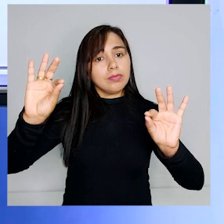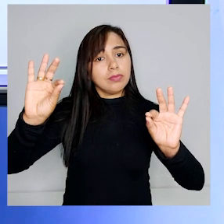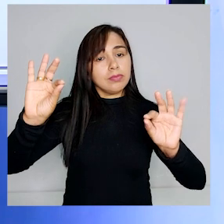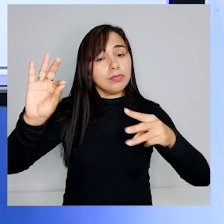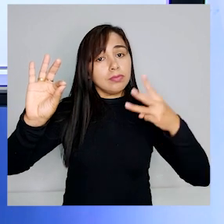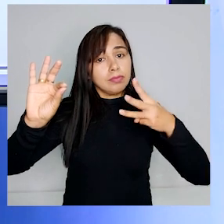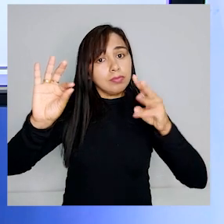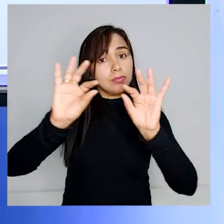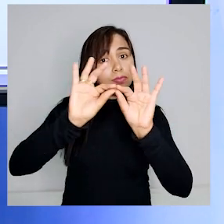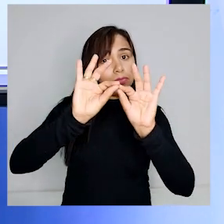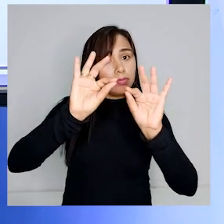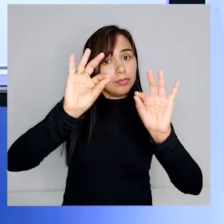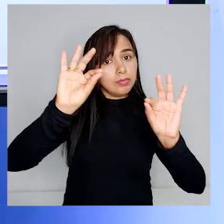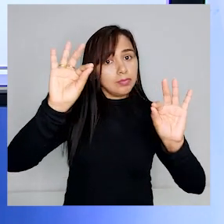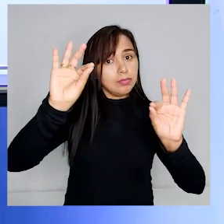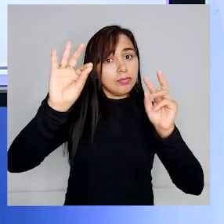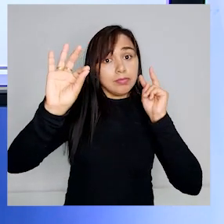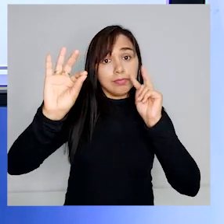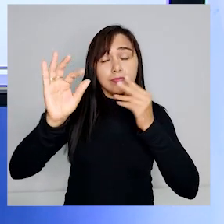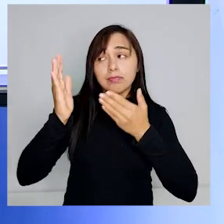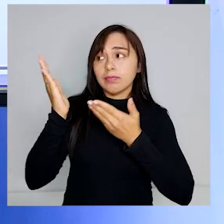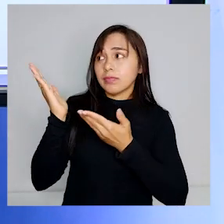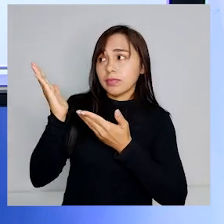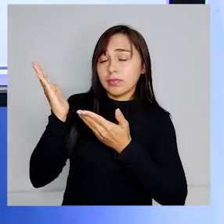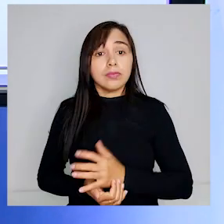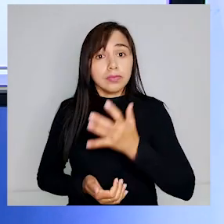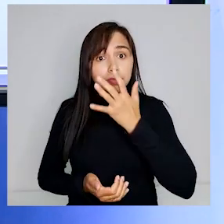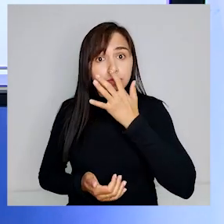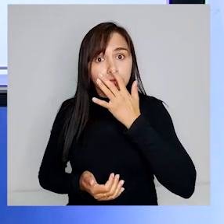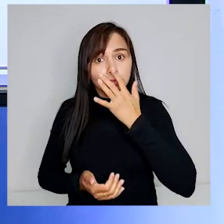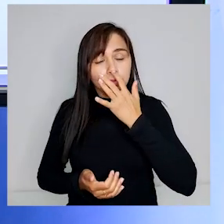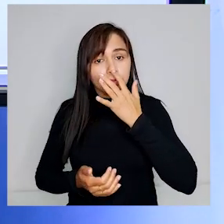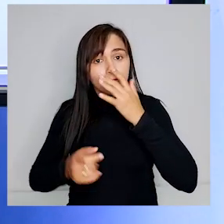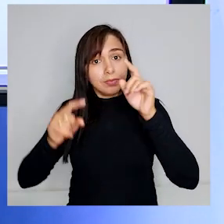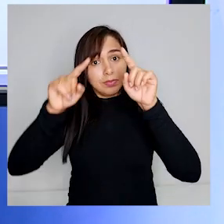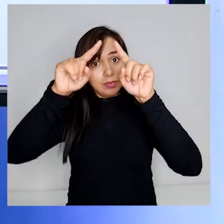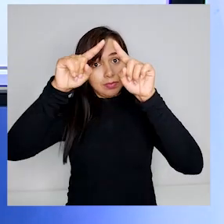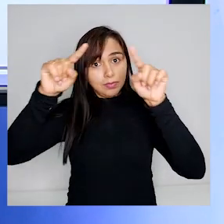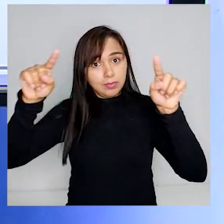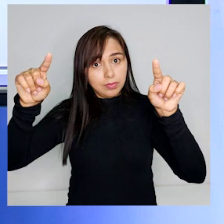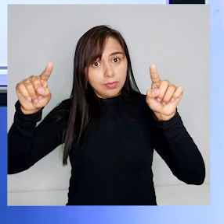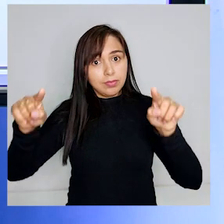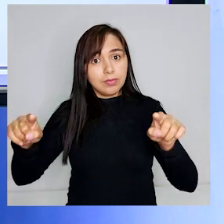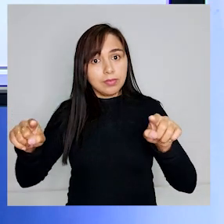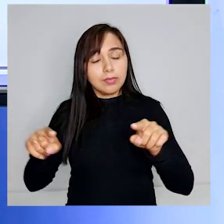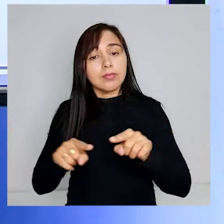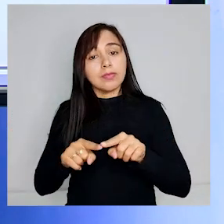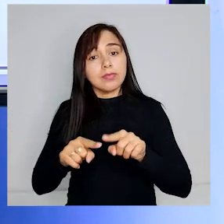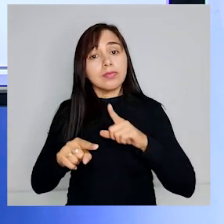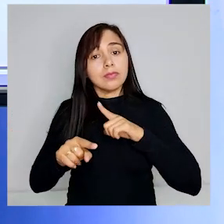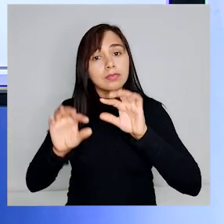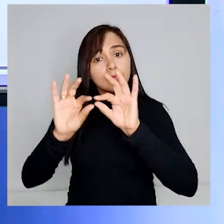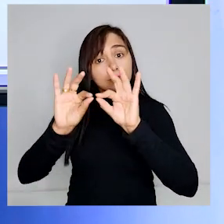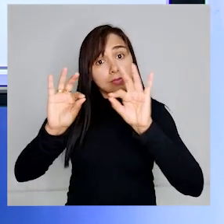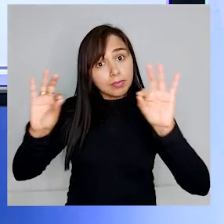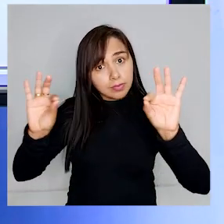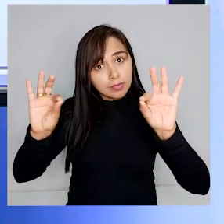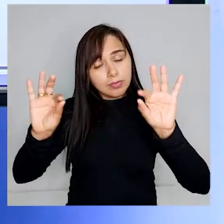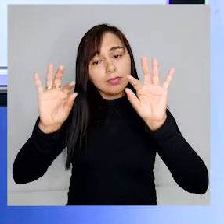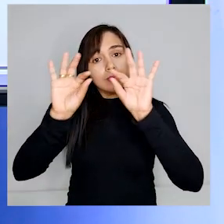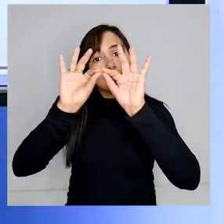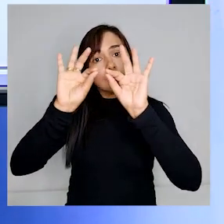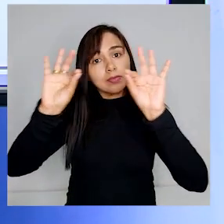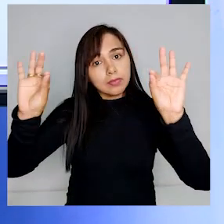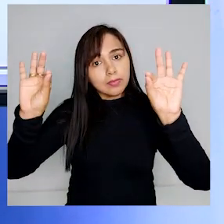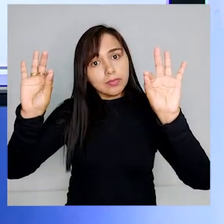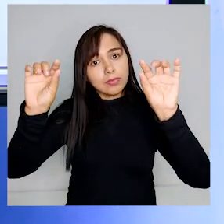e passo essa outra reta aqui. E olha só o que a gente tem aqui. A gente tem uma